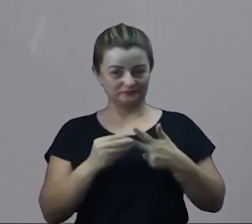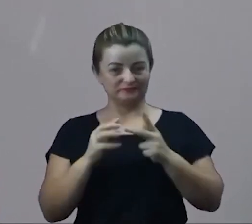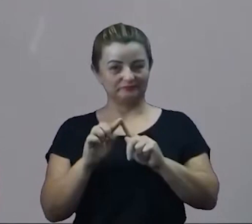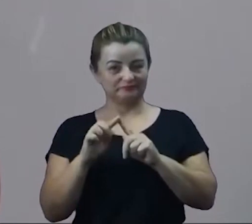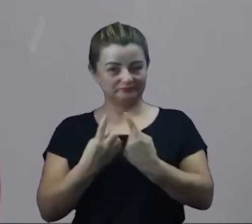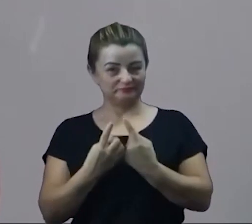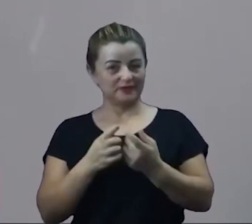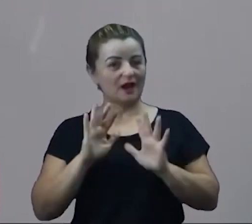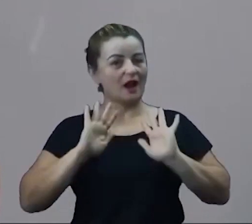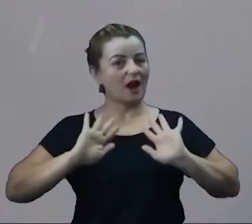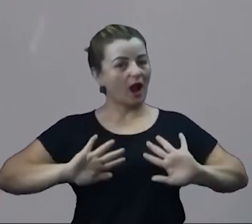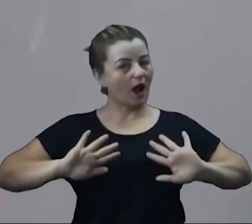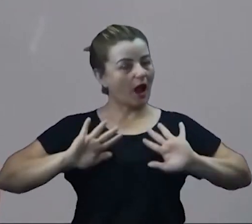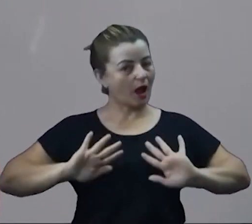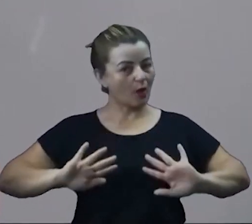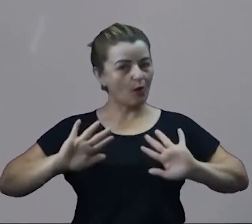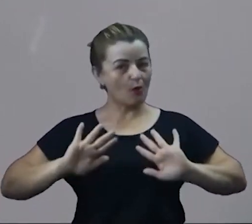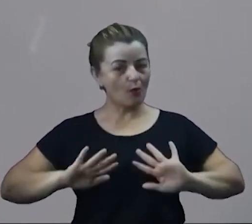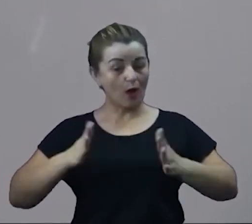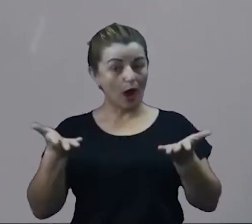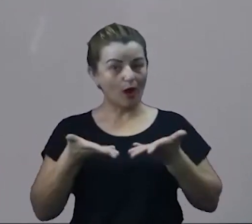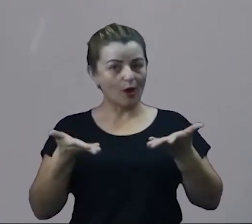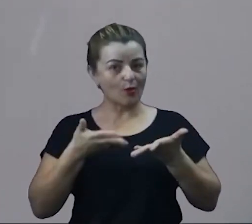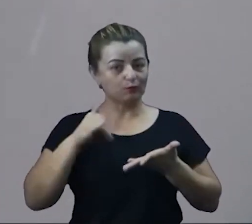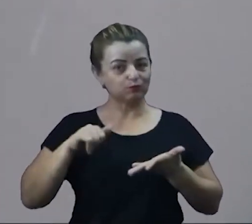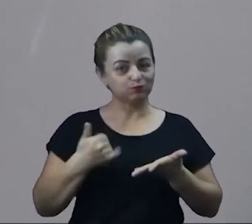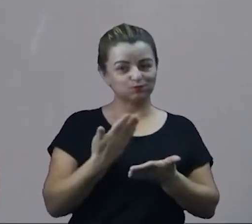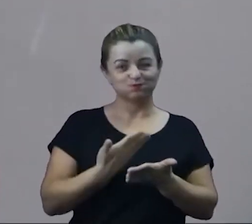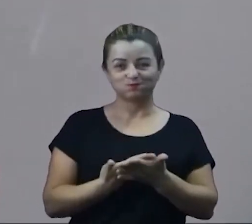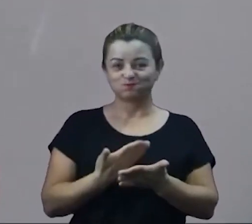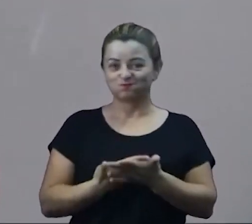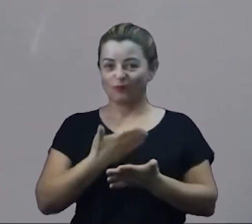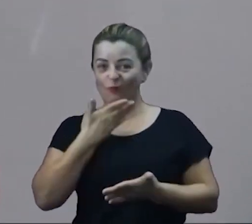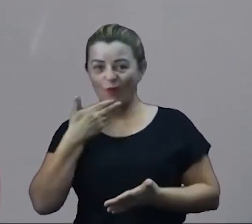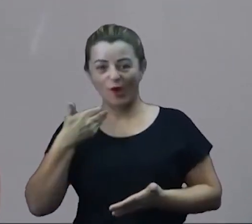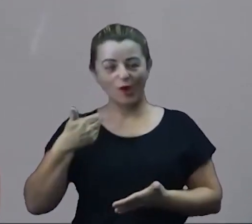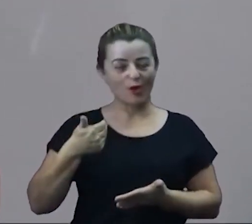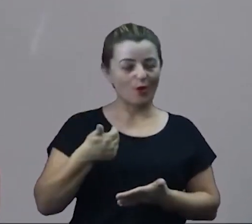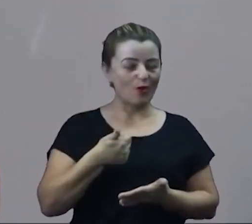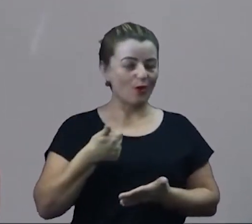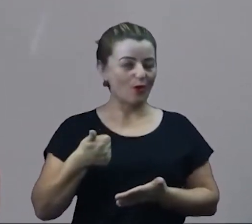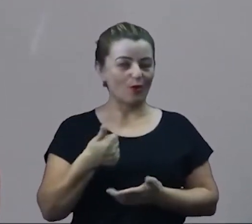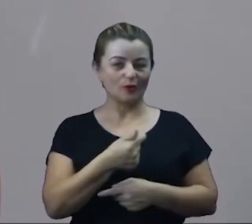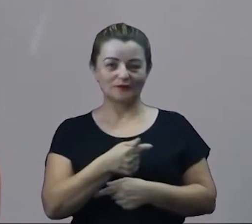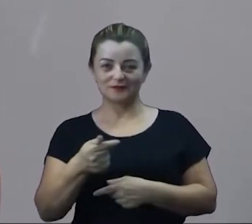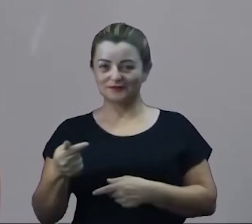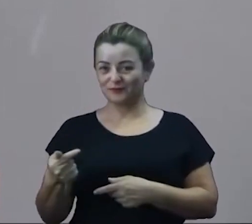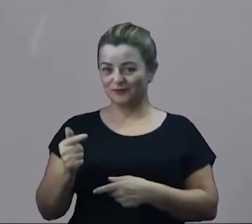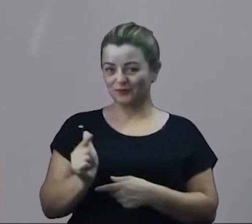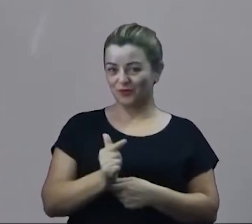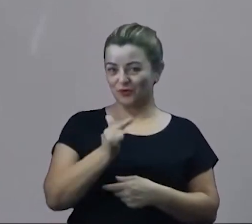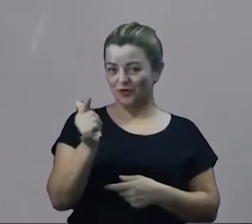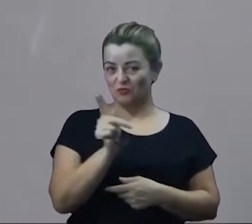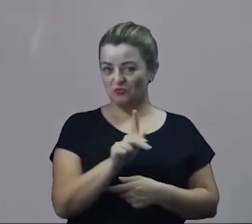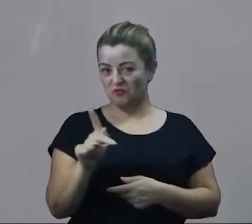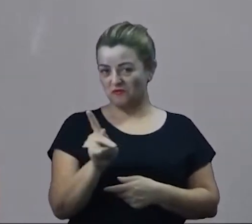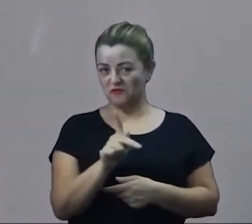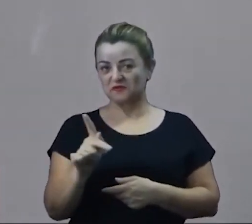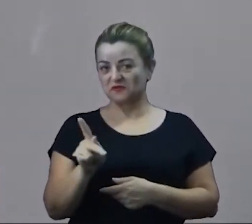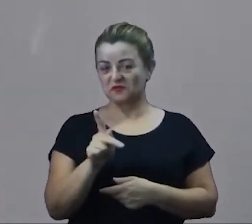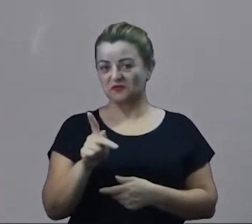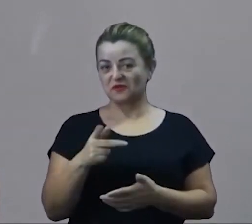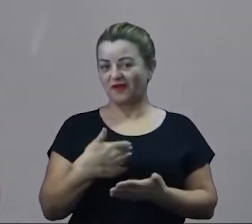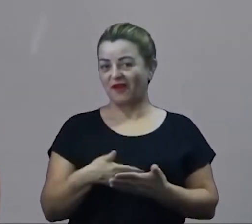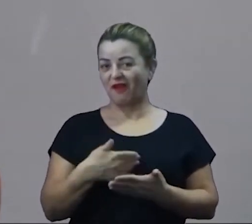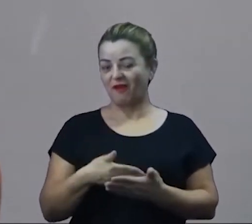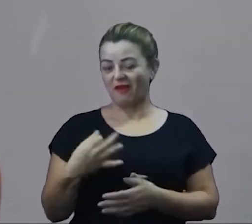Mas vamos nos acalmar e estudar, porque vocês estão na melhor aula da semana. Esses outros professores que ficam dizendo que a aula deles é